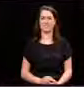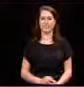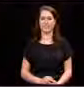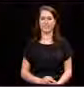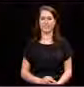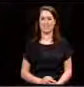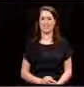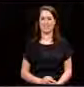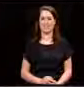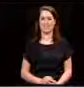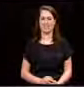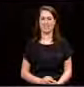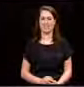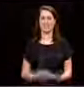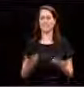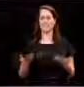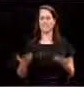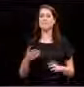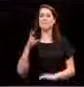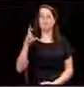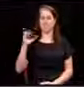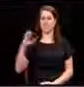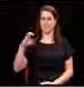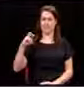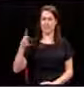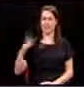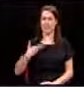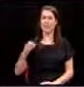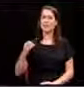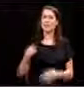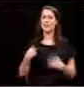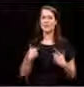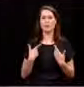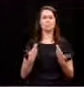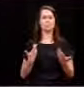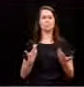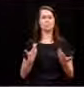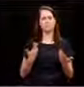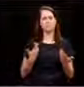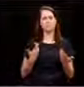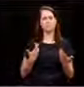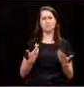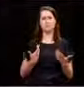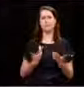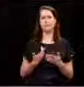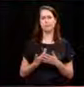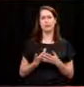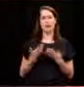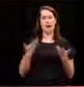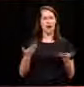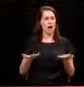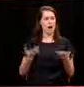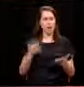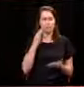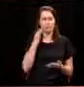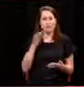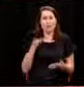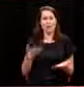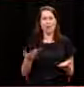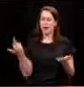Agora, Ricardo, eu não me admira nada o que realmente está a acontecer,